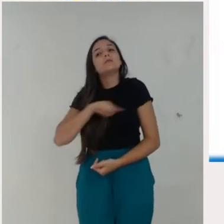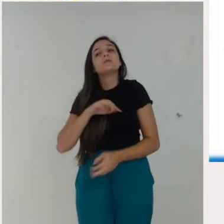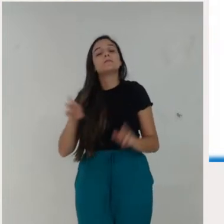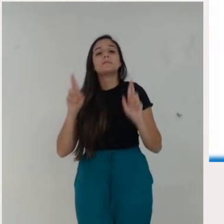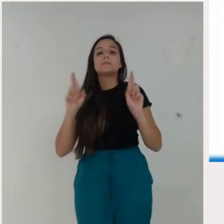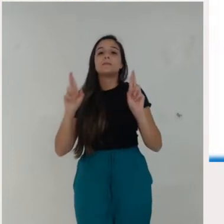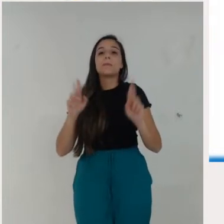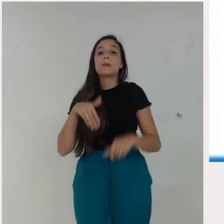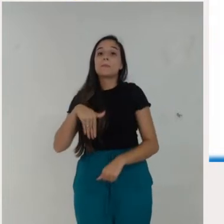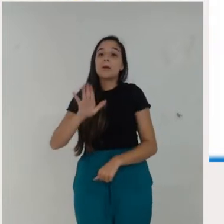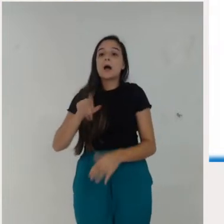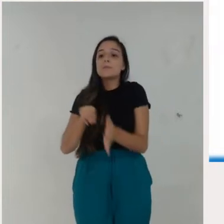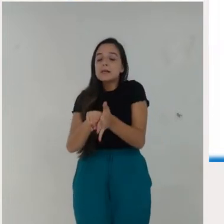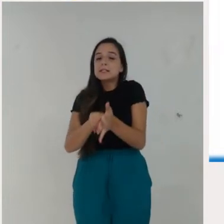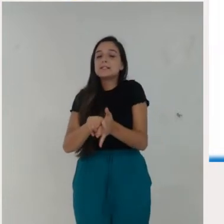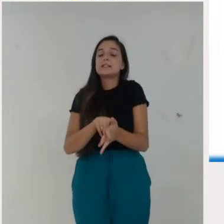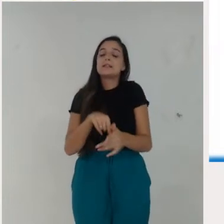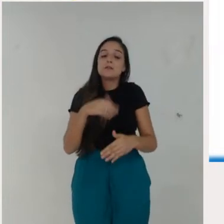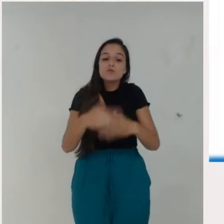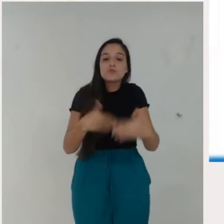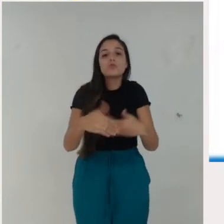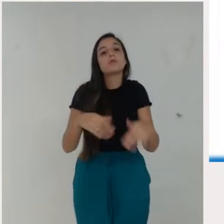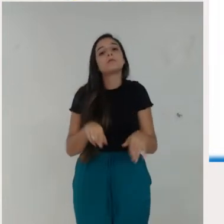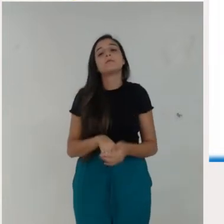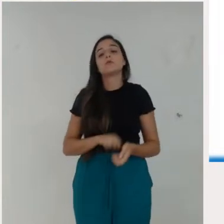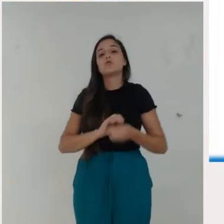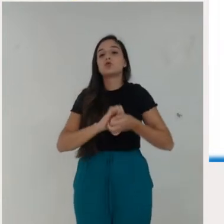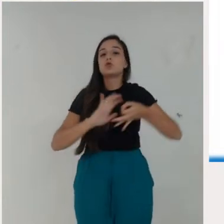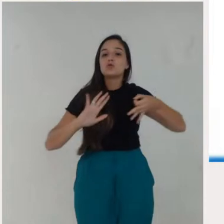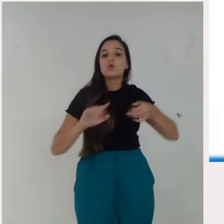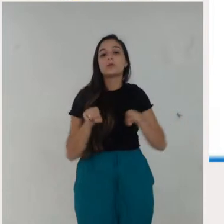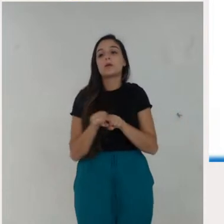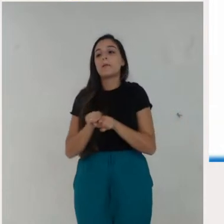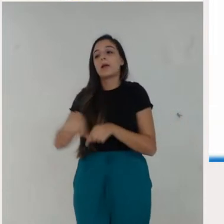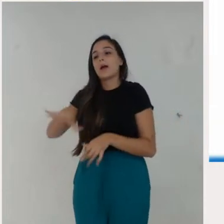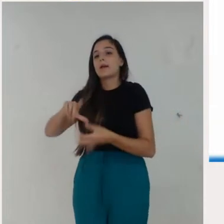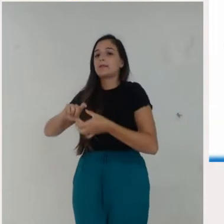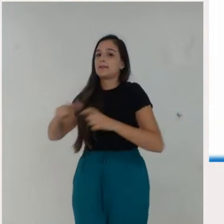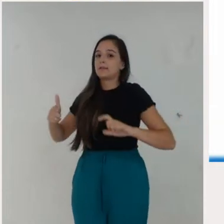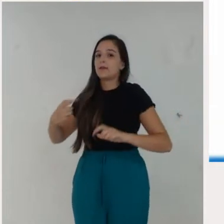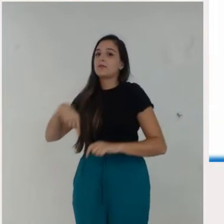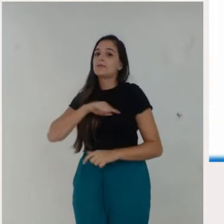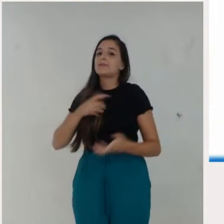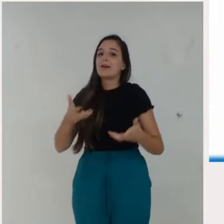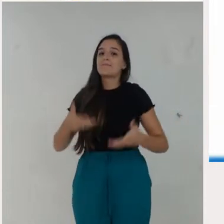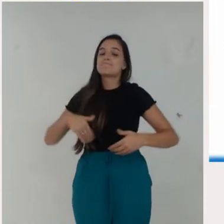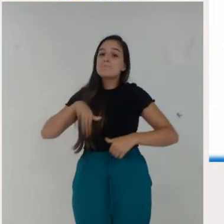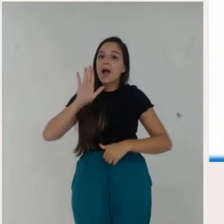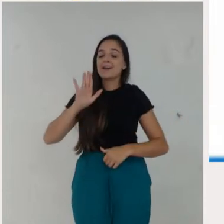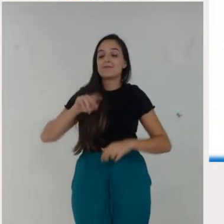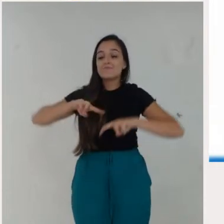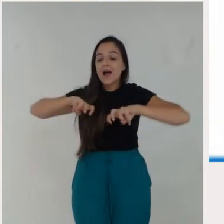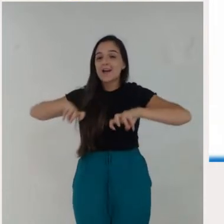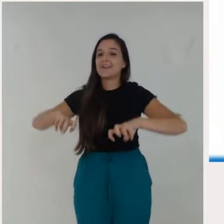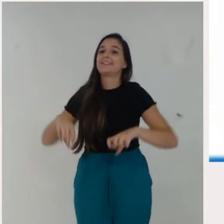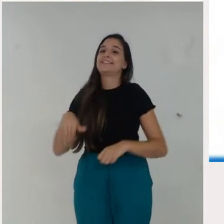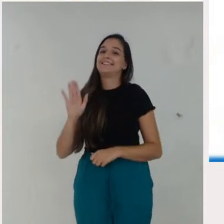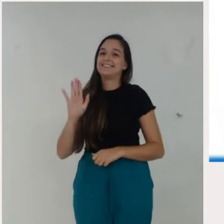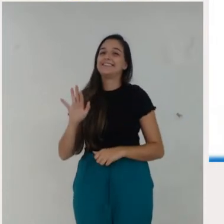mais pesquisas e trabalhos, tá? Tanto no TILSJUR quanto no Intertrades de maneira geral. Então,